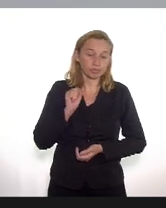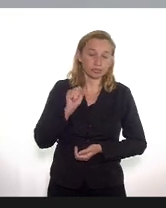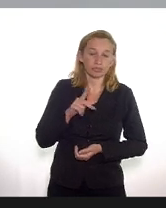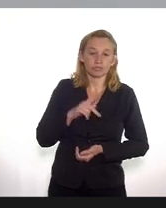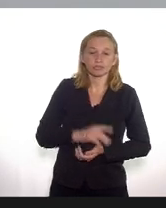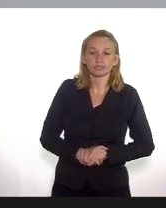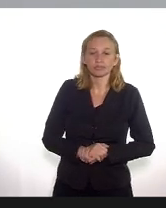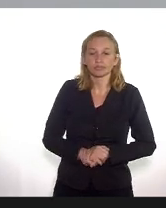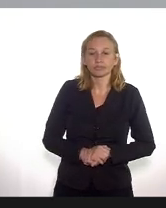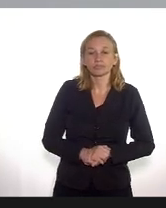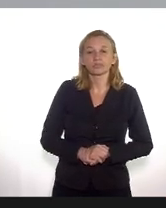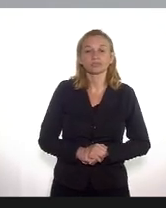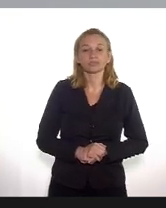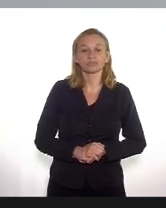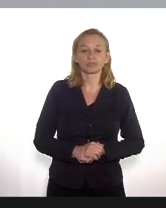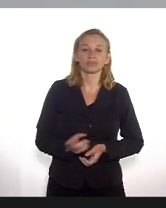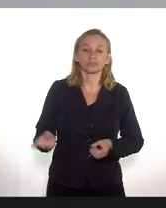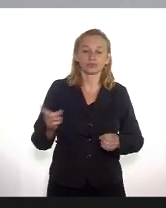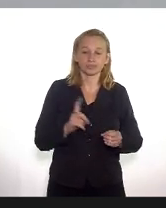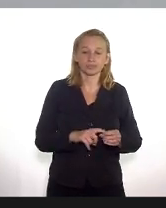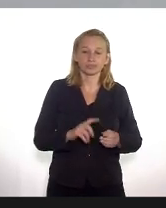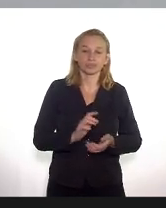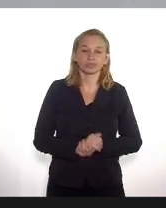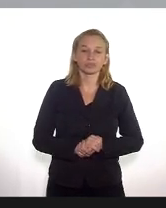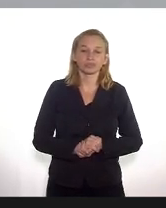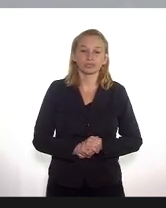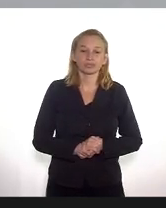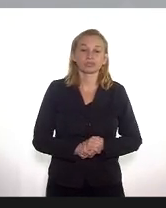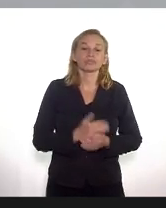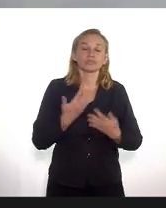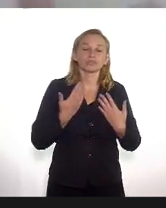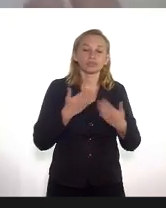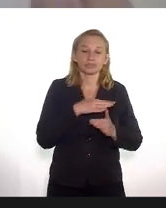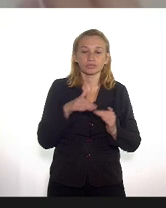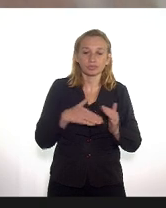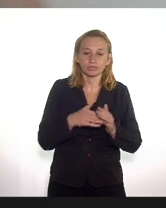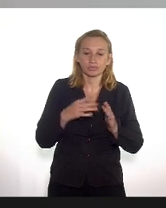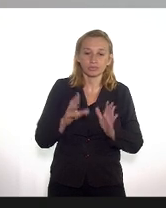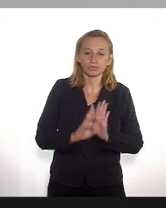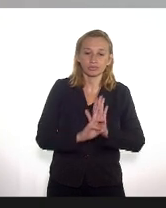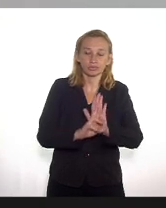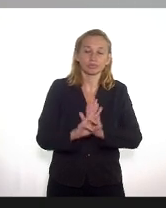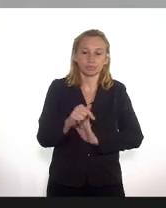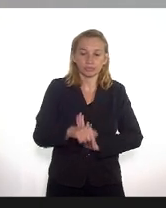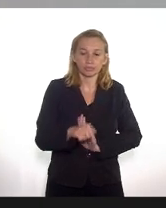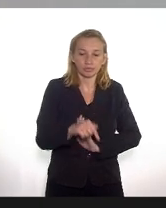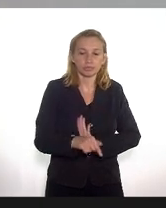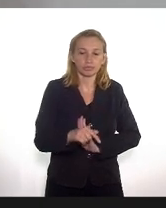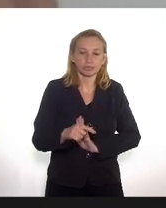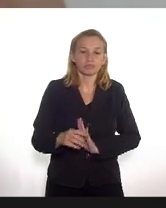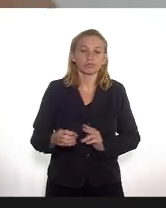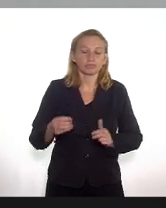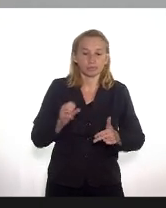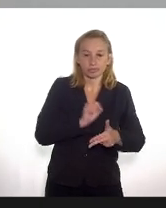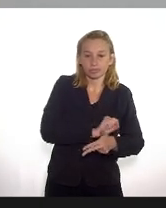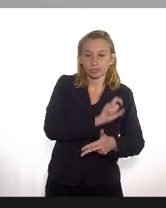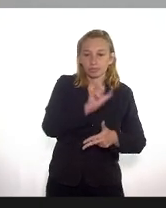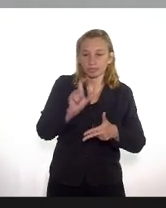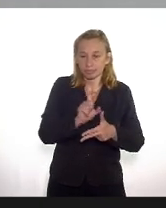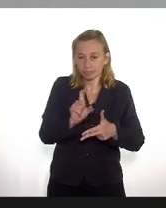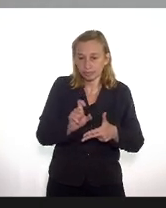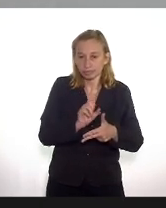tá. Então, retomando o cumprimento, todas as representações aqui presentes, né, do Legislativo, do